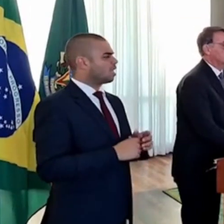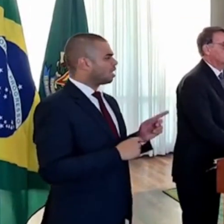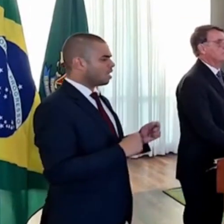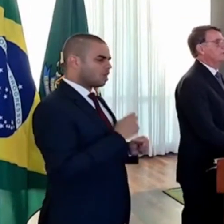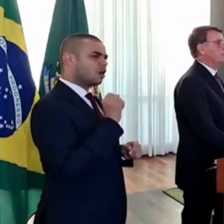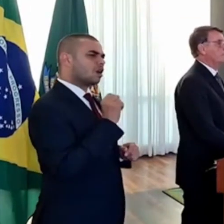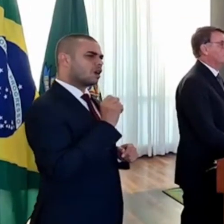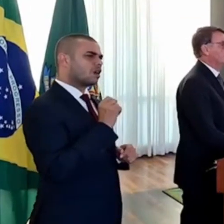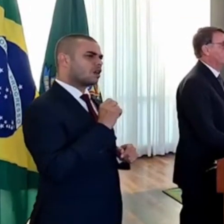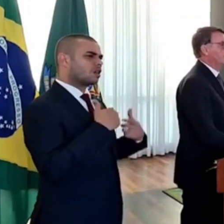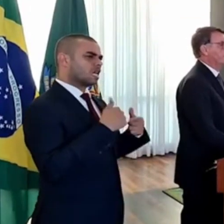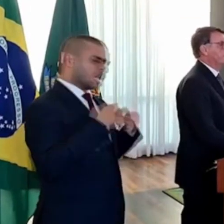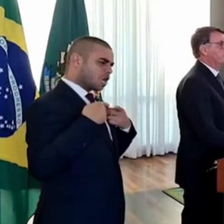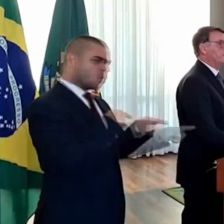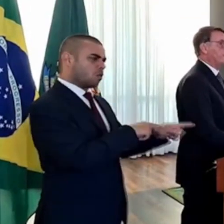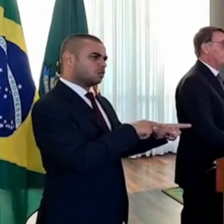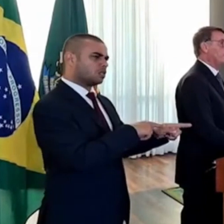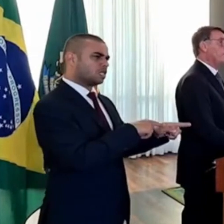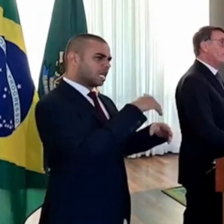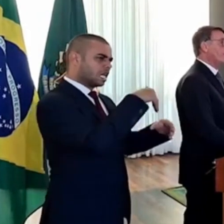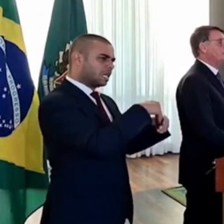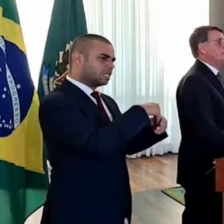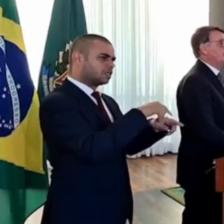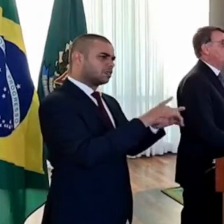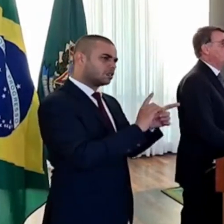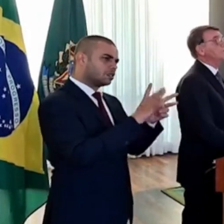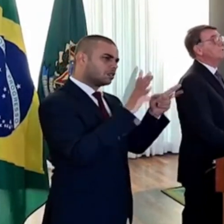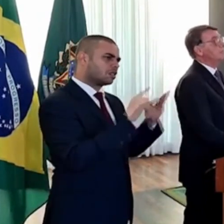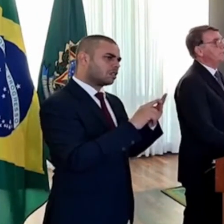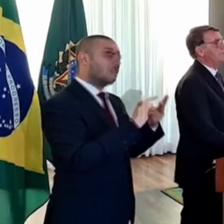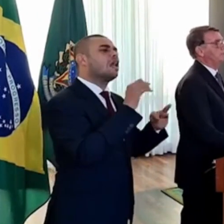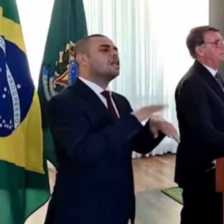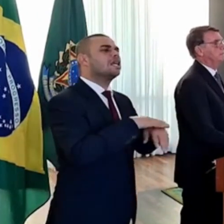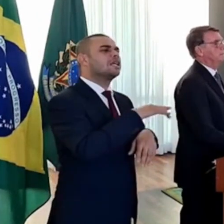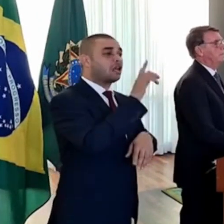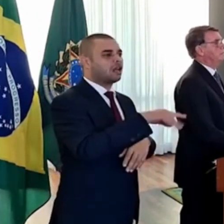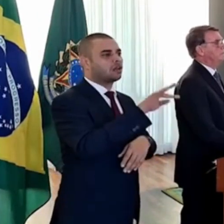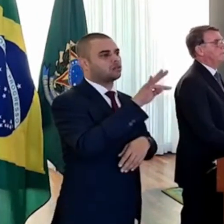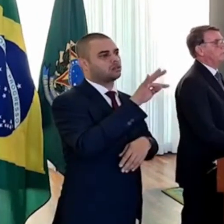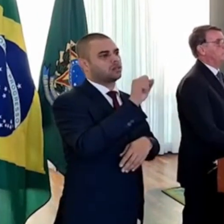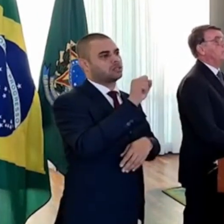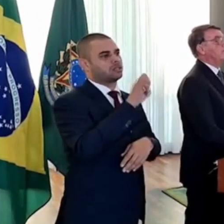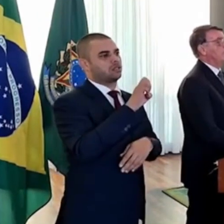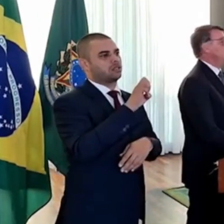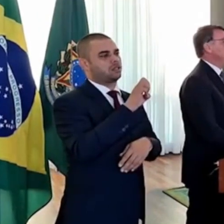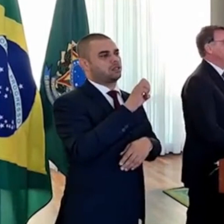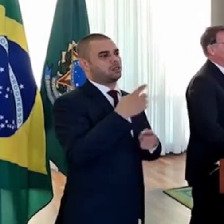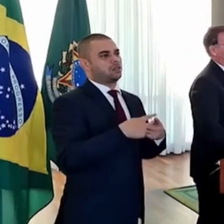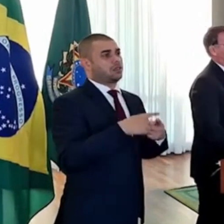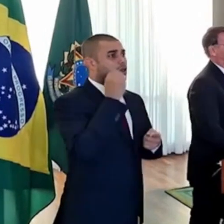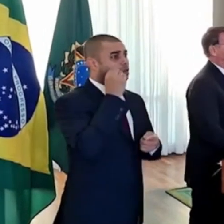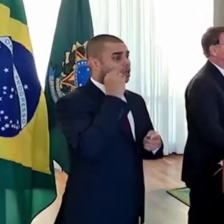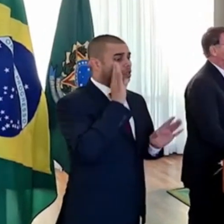poderes. No artigo 85, eu tenho a impressão que são quase todos. Então, a gente não espera mais que o